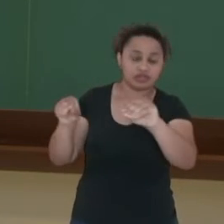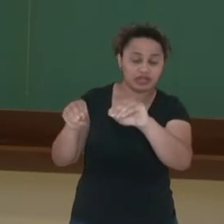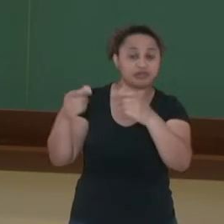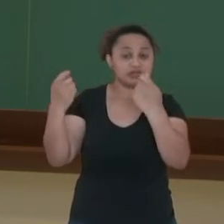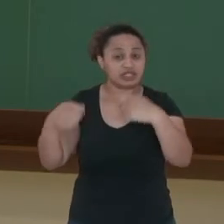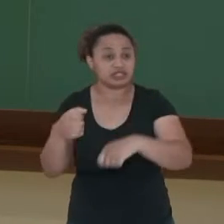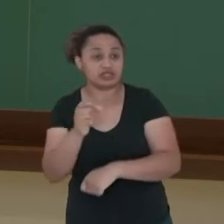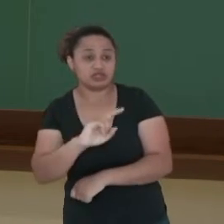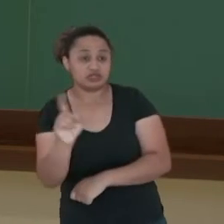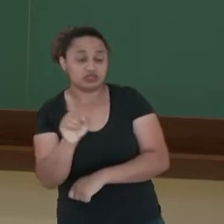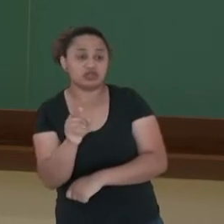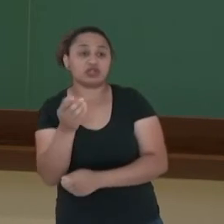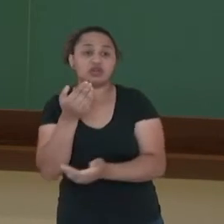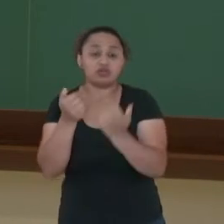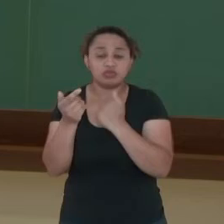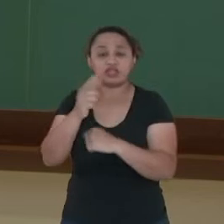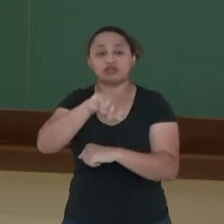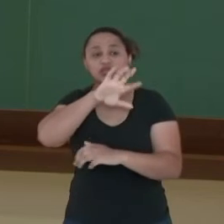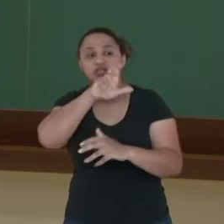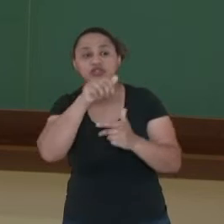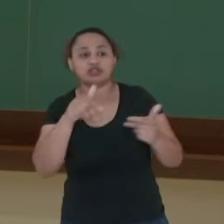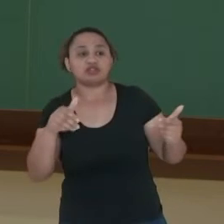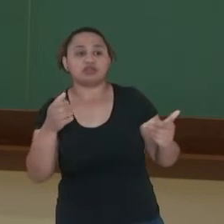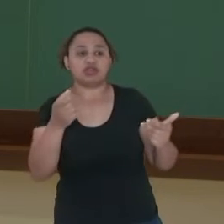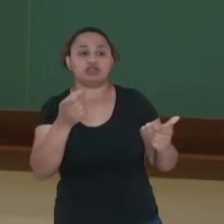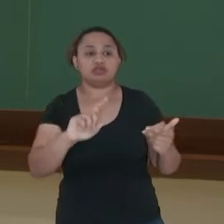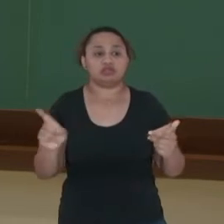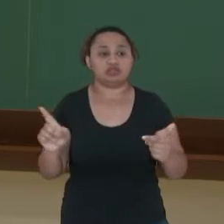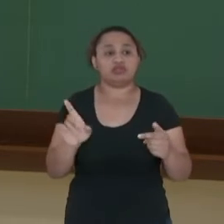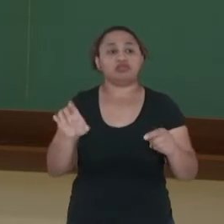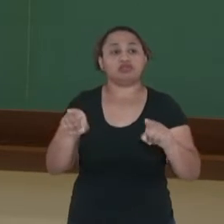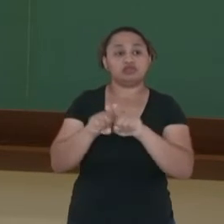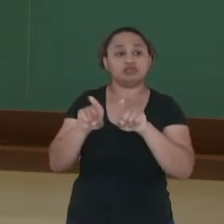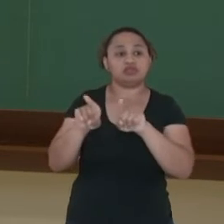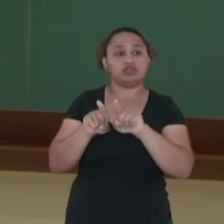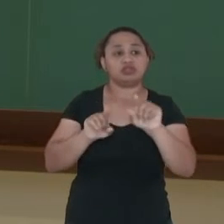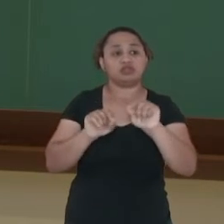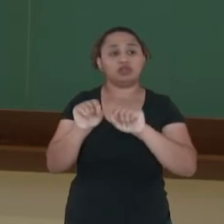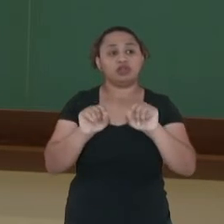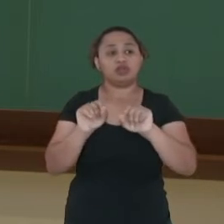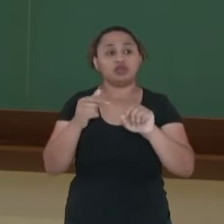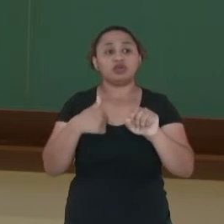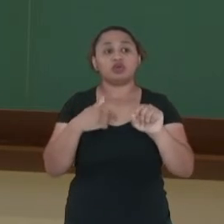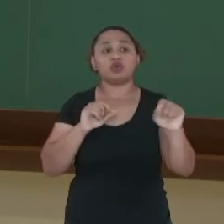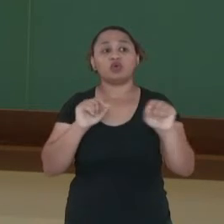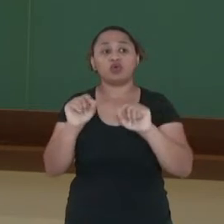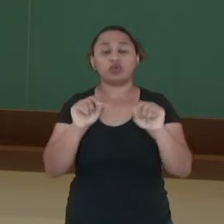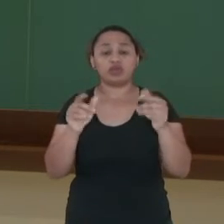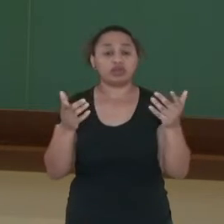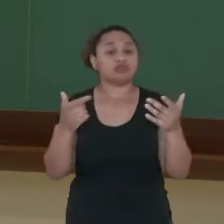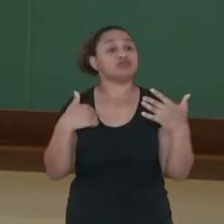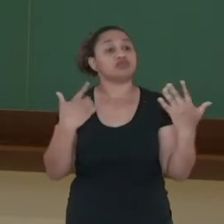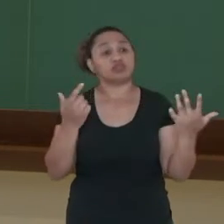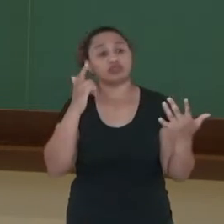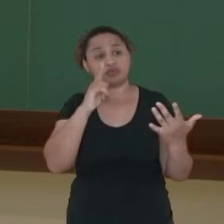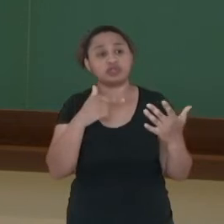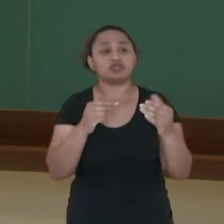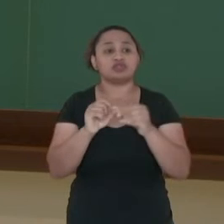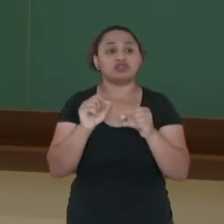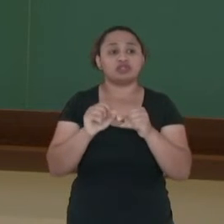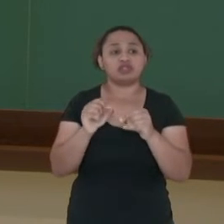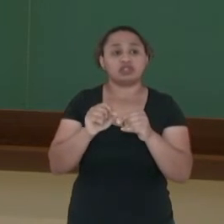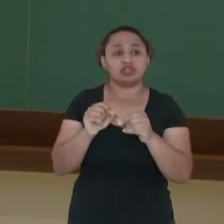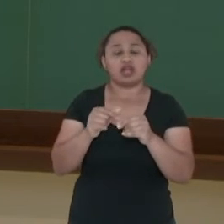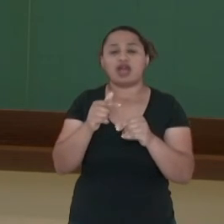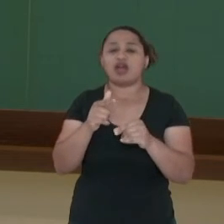não ração animal para isso, tá? E a questão a seguir seria o seguinte: para se produzir 1 kg